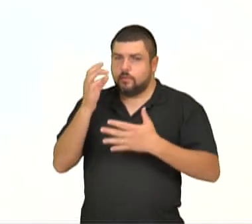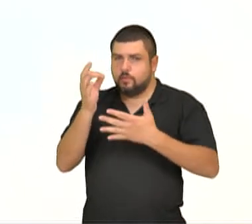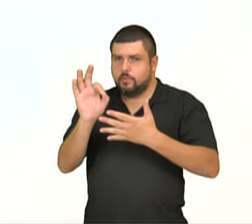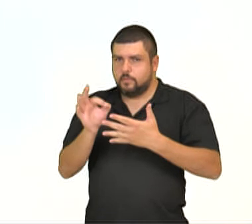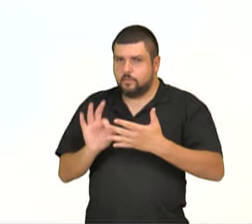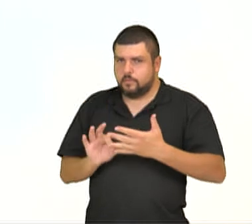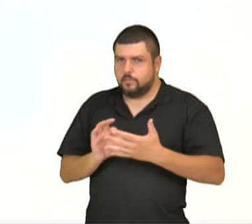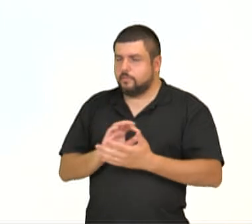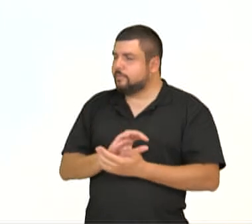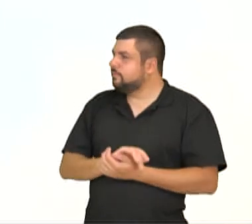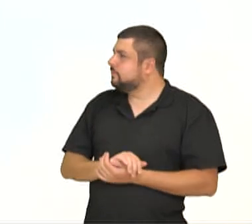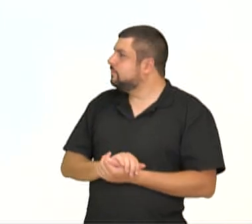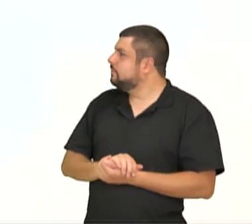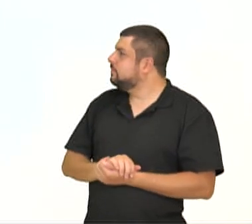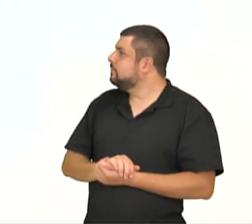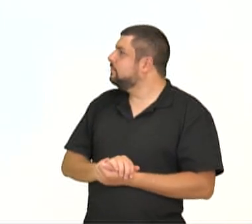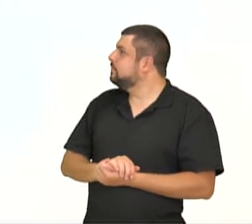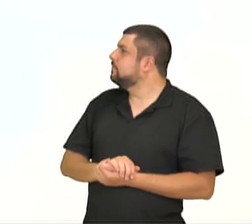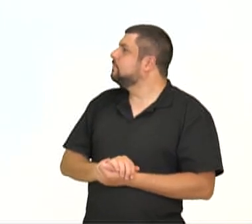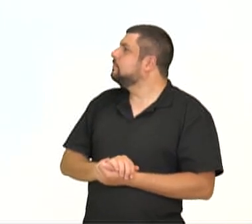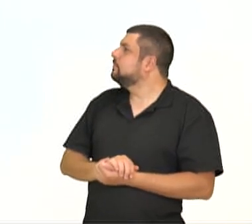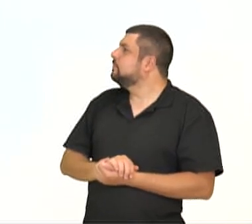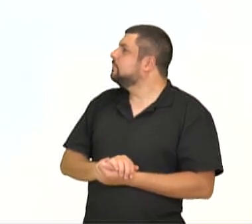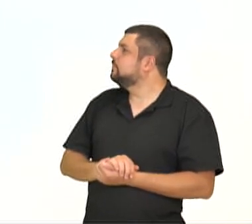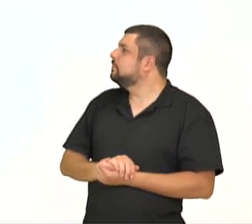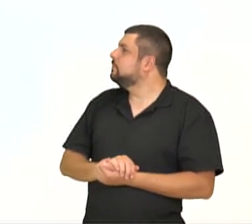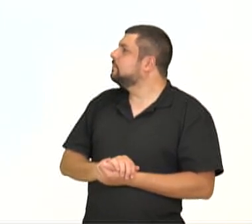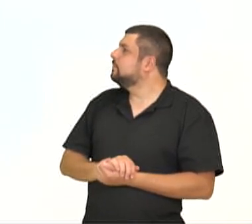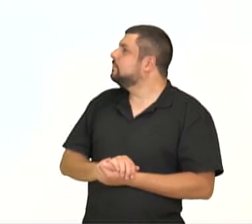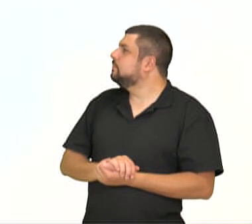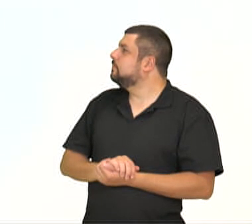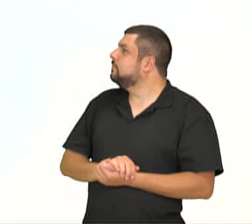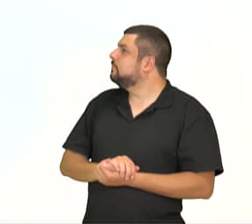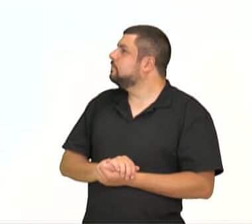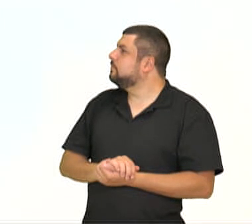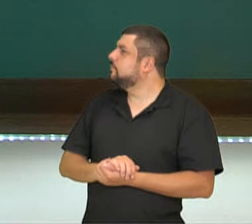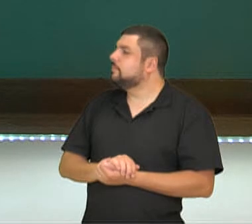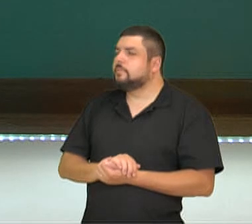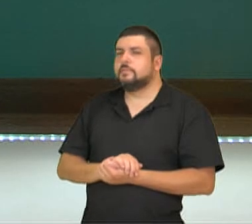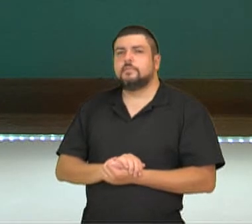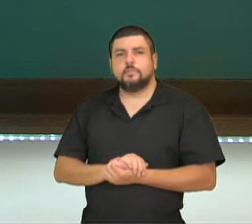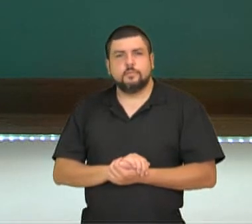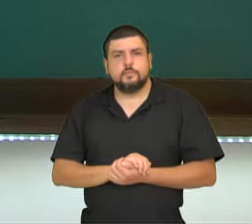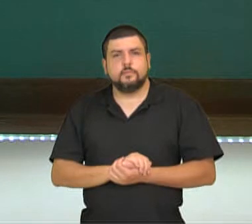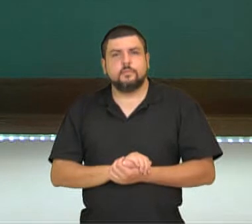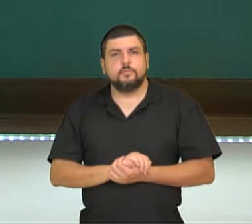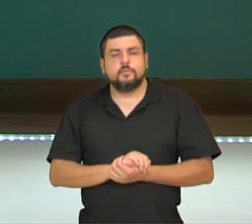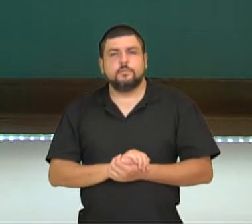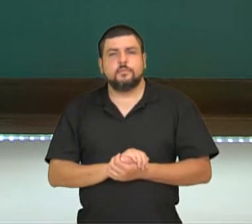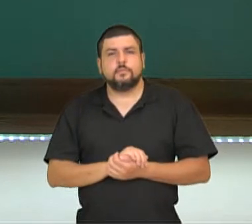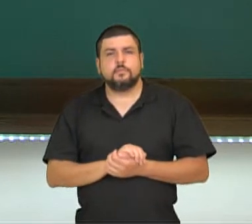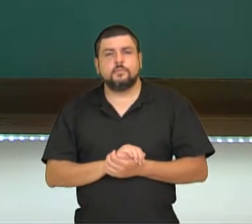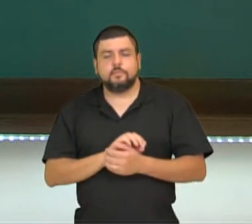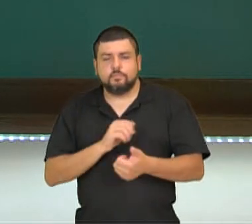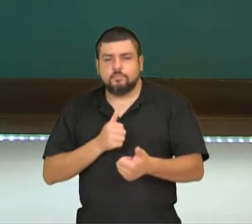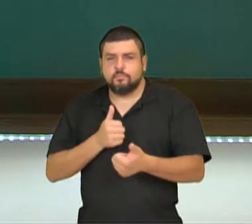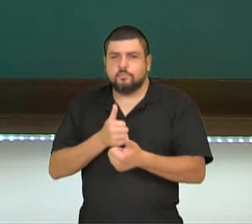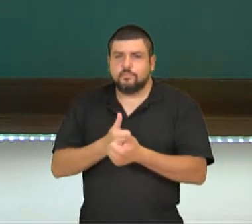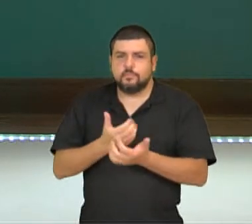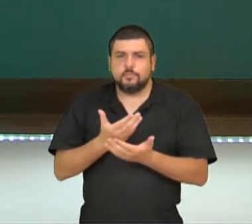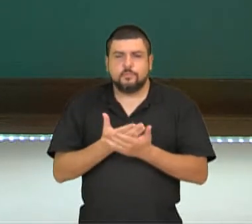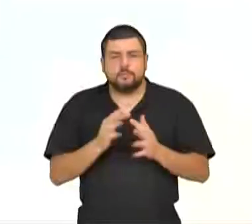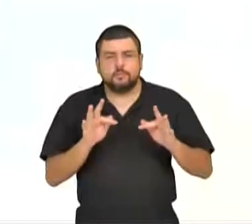espere, indica e conjugue, de acordo? E aí terminamos a nossa aula. Vamos ver o